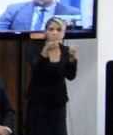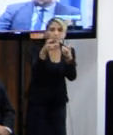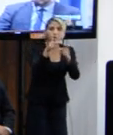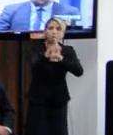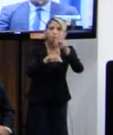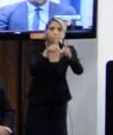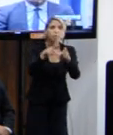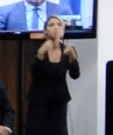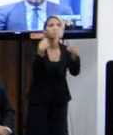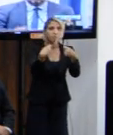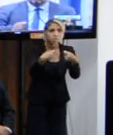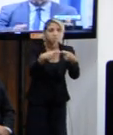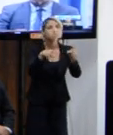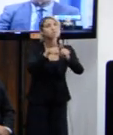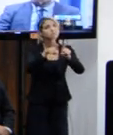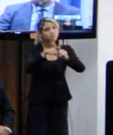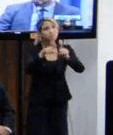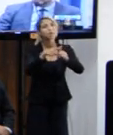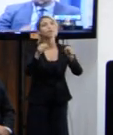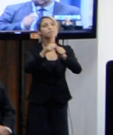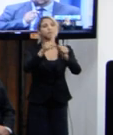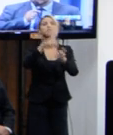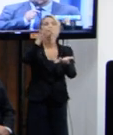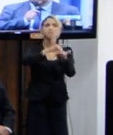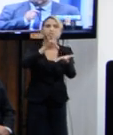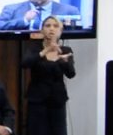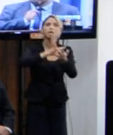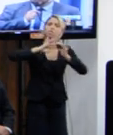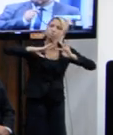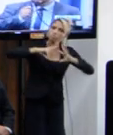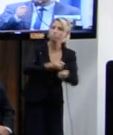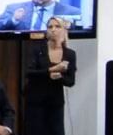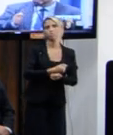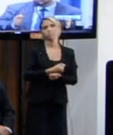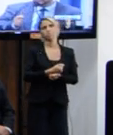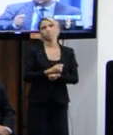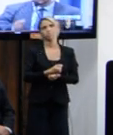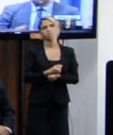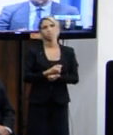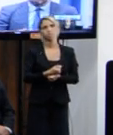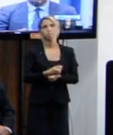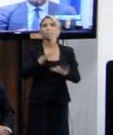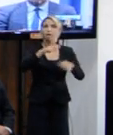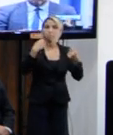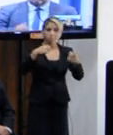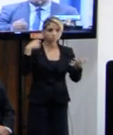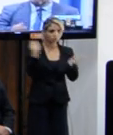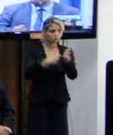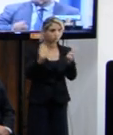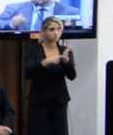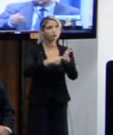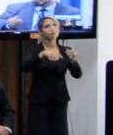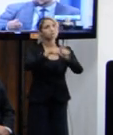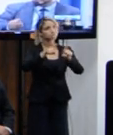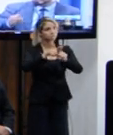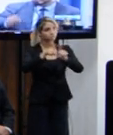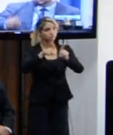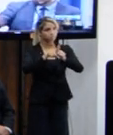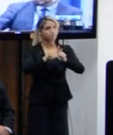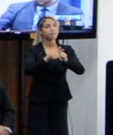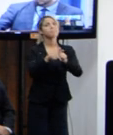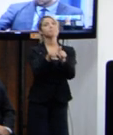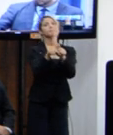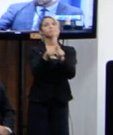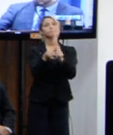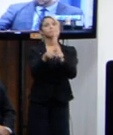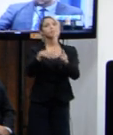população deseja de nós, são mandatos fiscalizadores e que cobram do poder público, doutor Adriano, a execução das políticas públicas